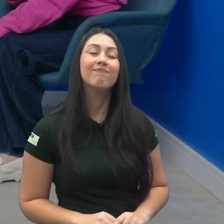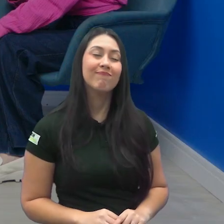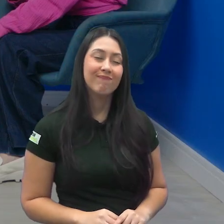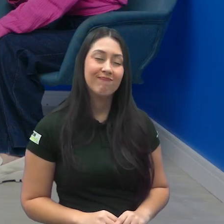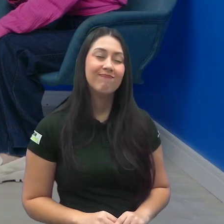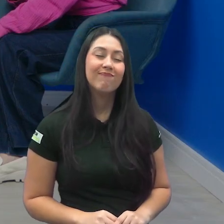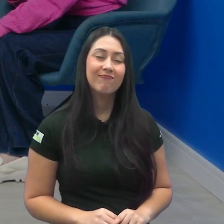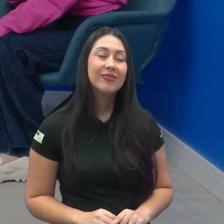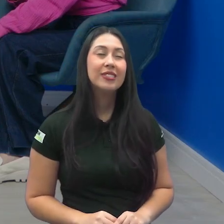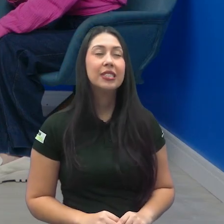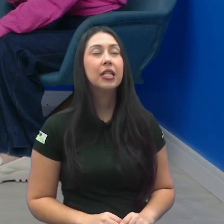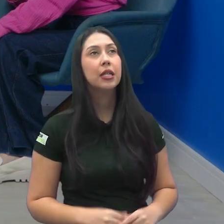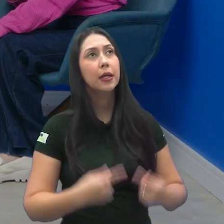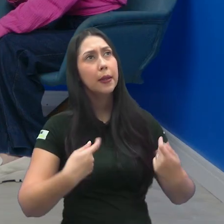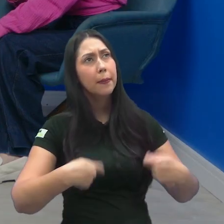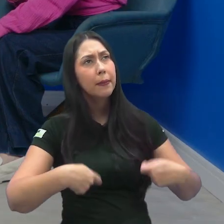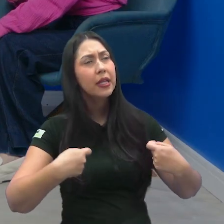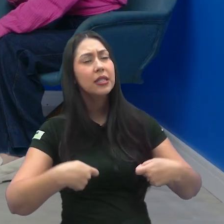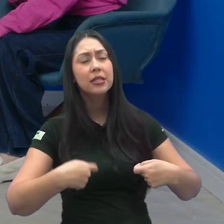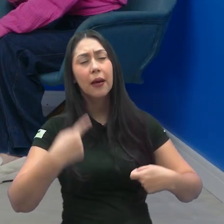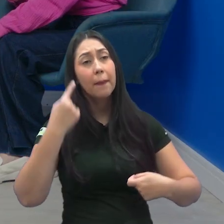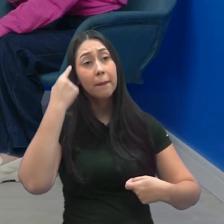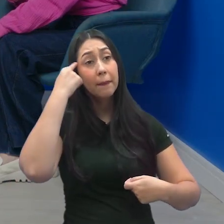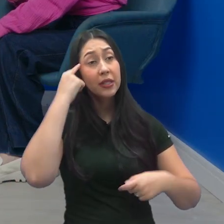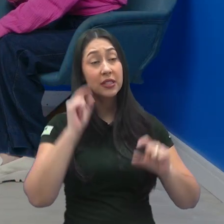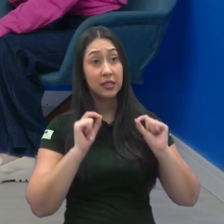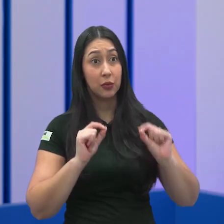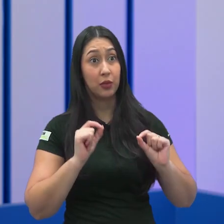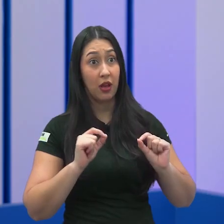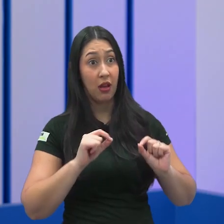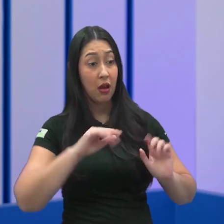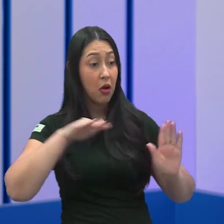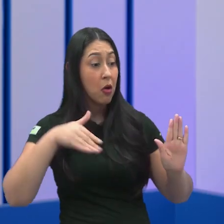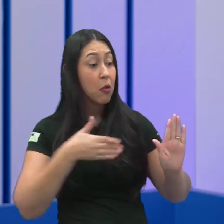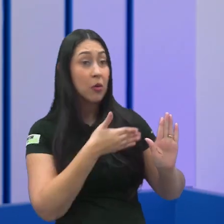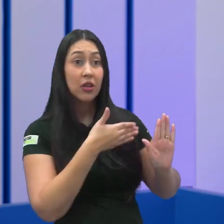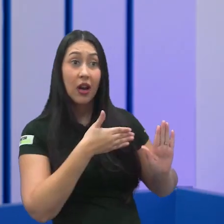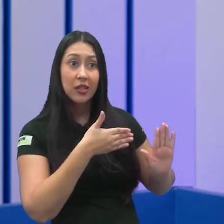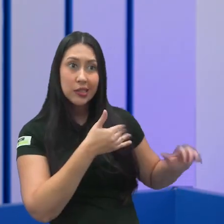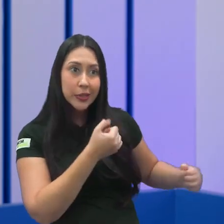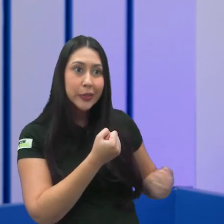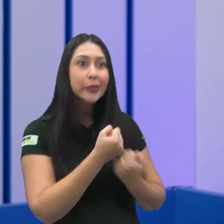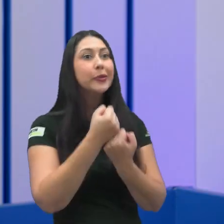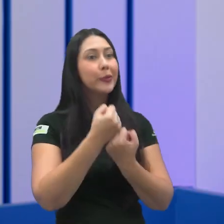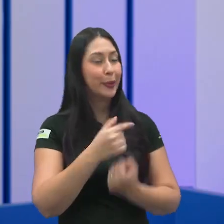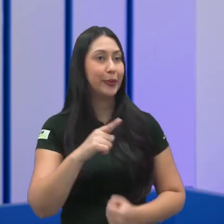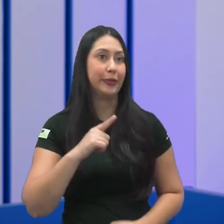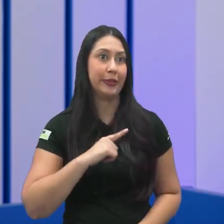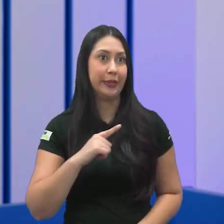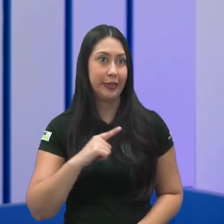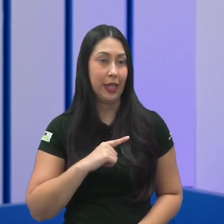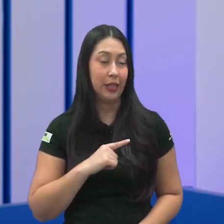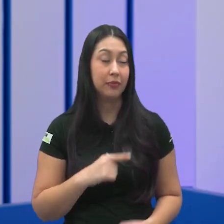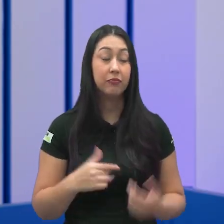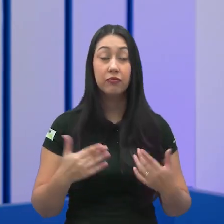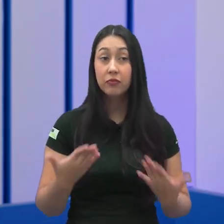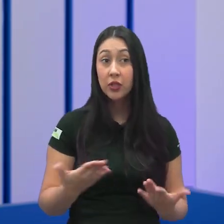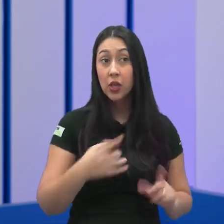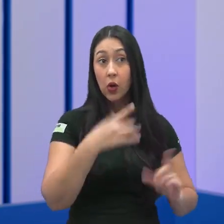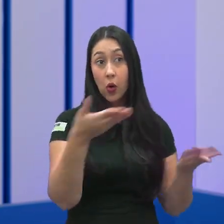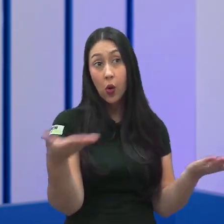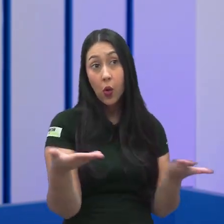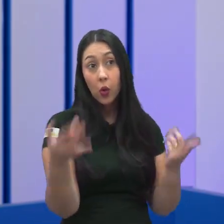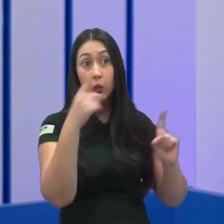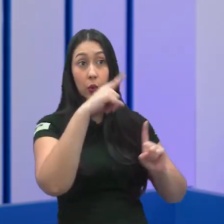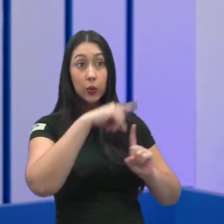Sim. Eu acho que a gente tem que sempre a gente está falando da rede de apoio, né, que essa mulher tem, né? Então, os modelos